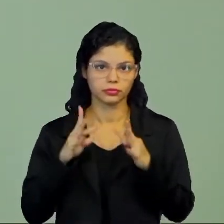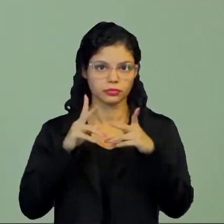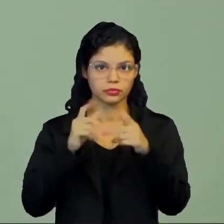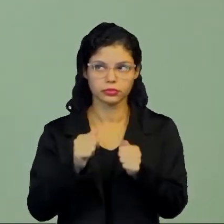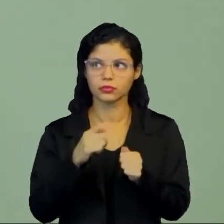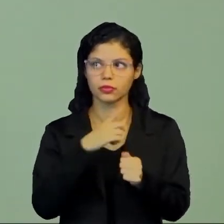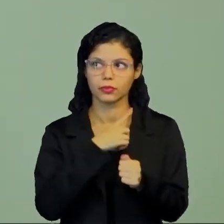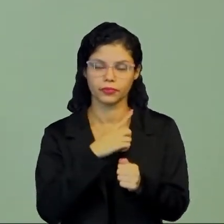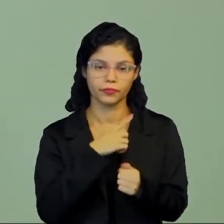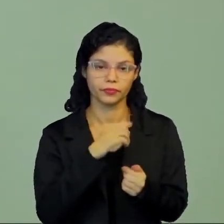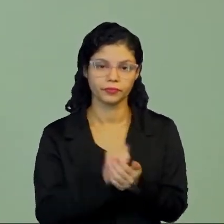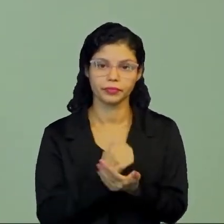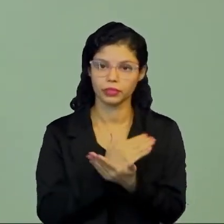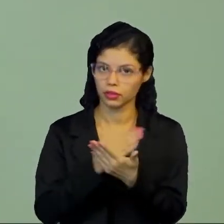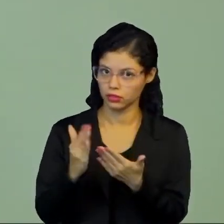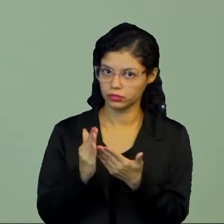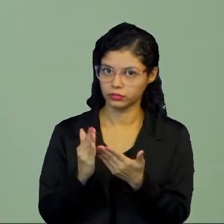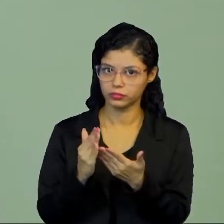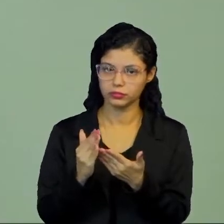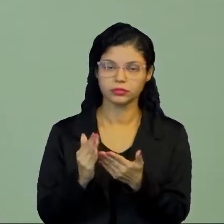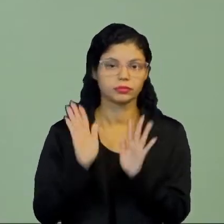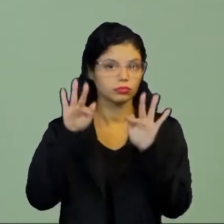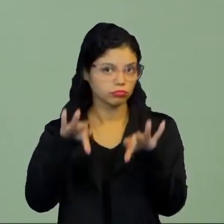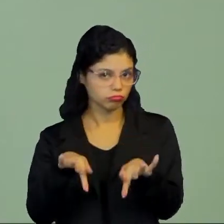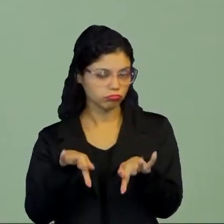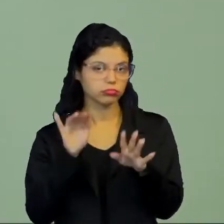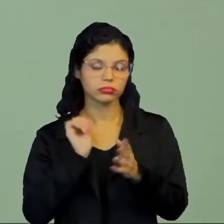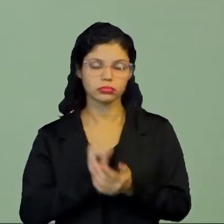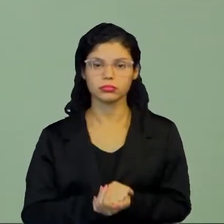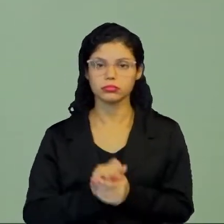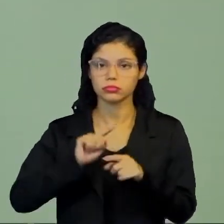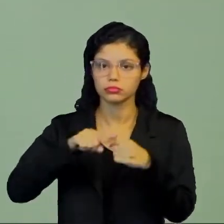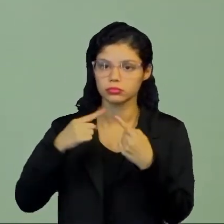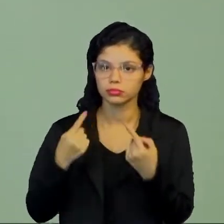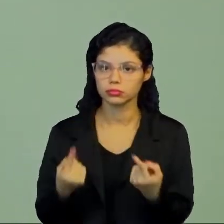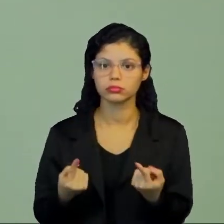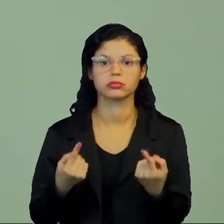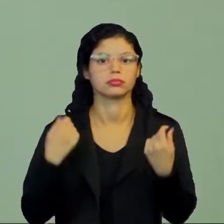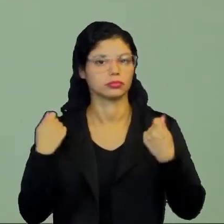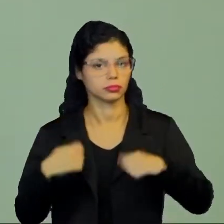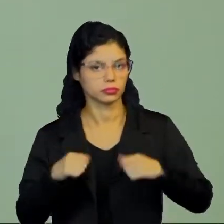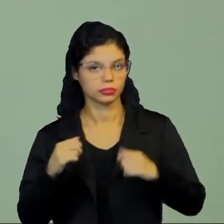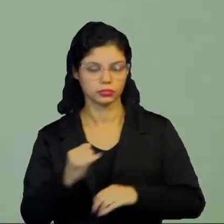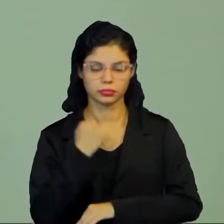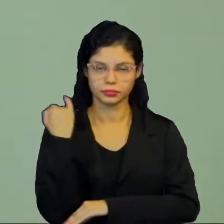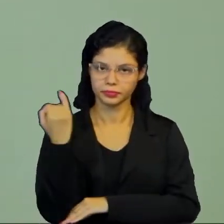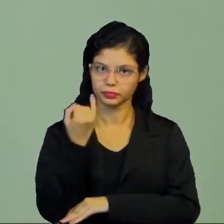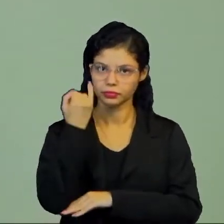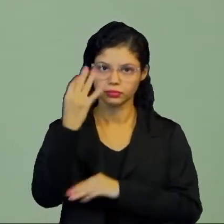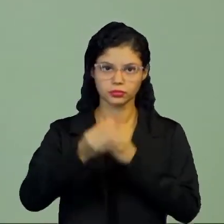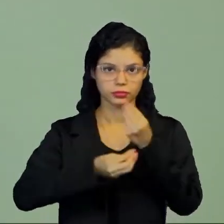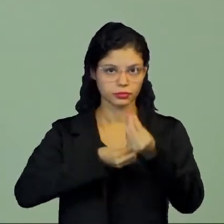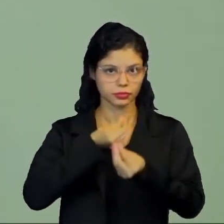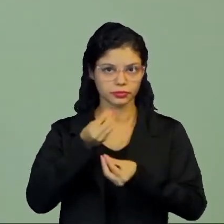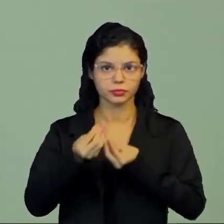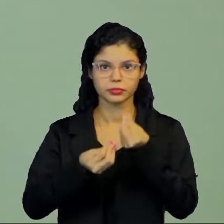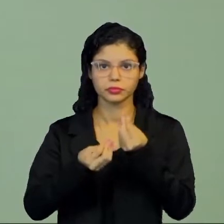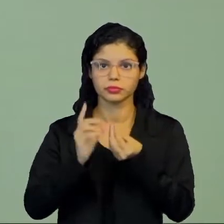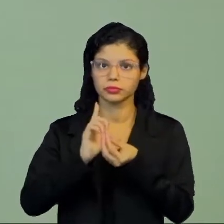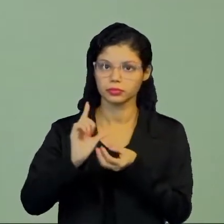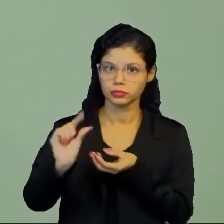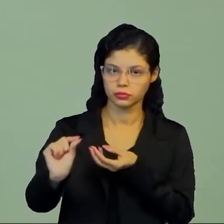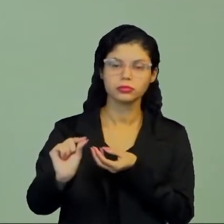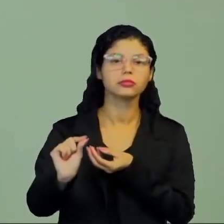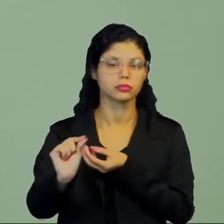pesquisa, ela tem o início, o meio e o fim. Mas nós temos que saber principalmente como